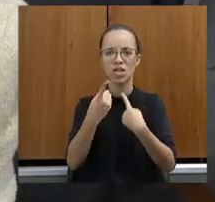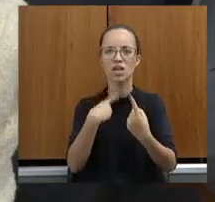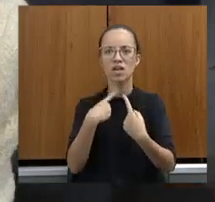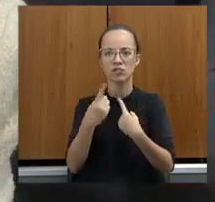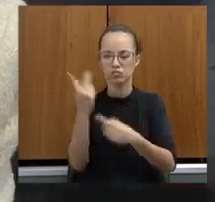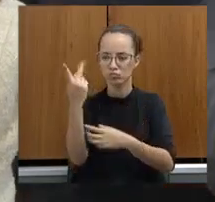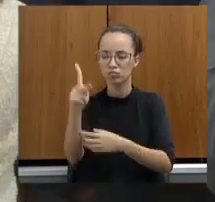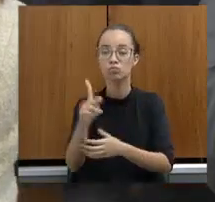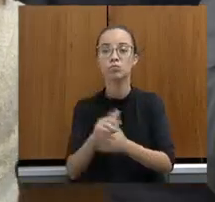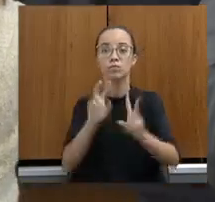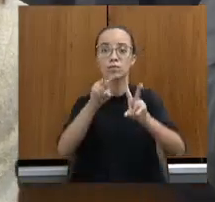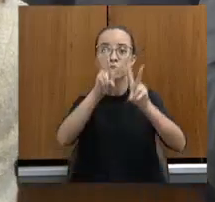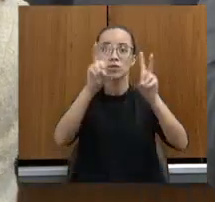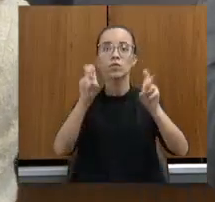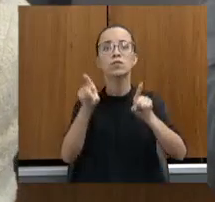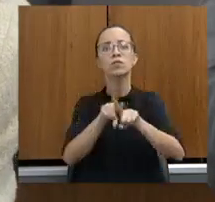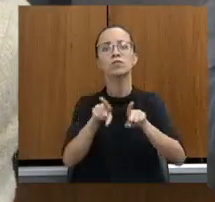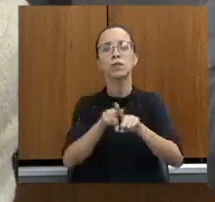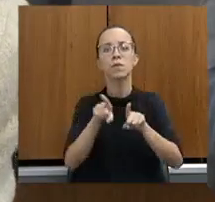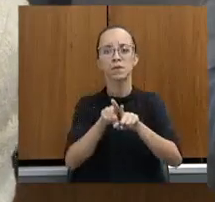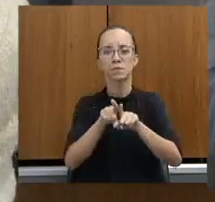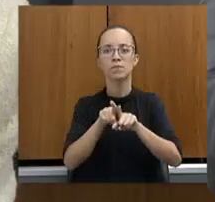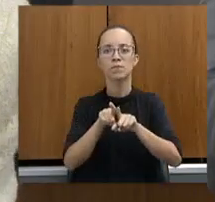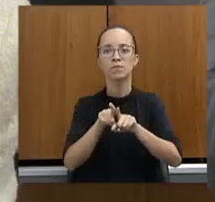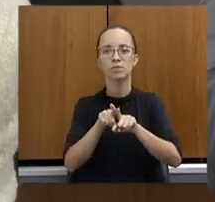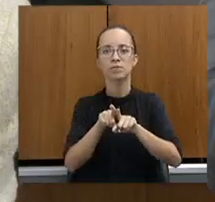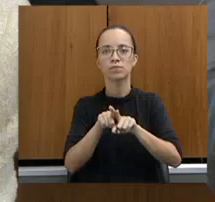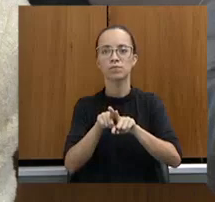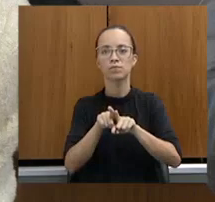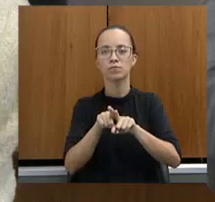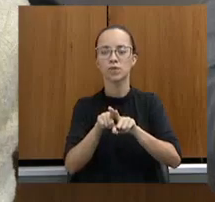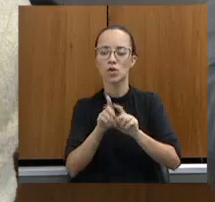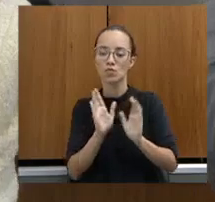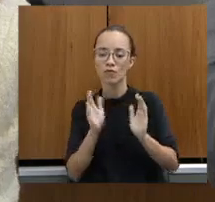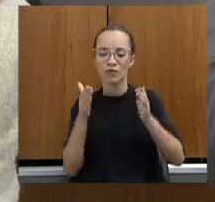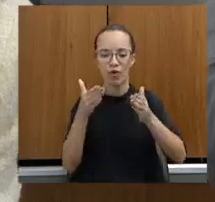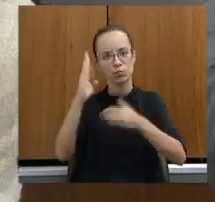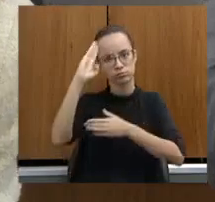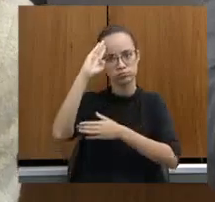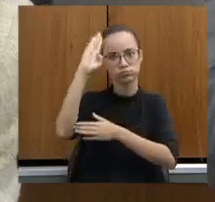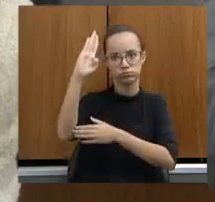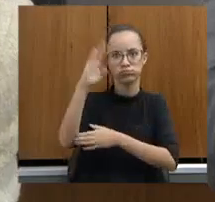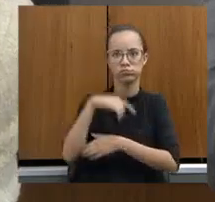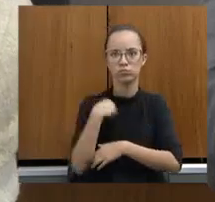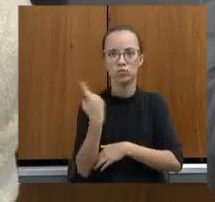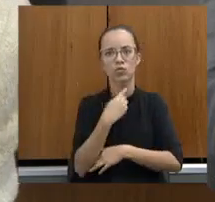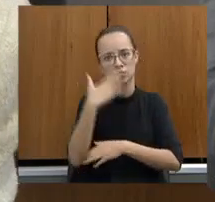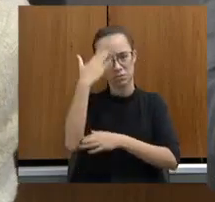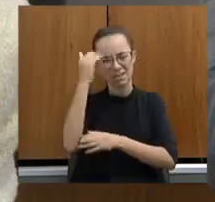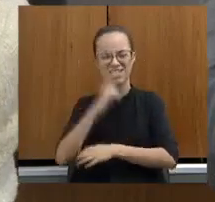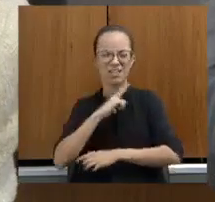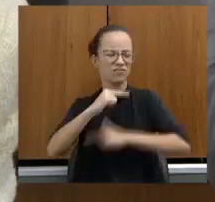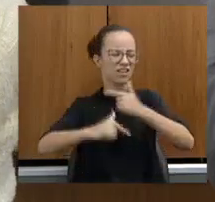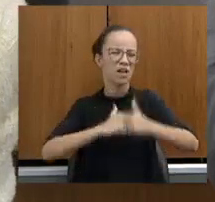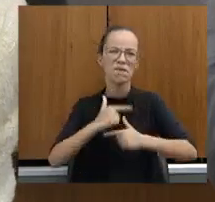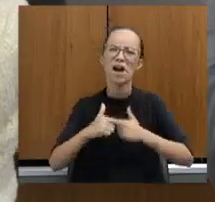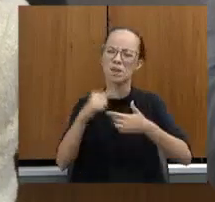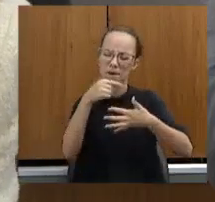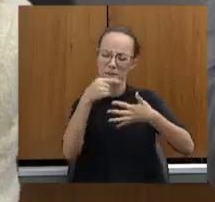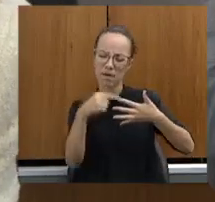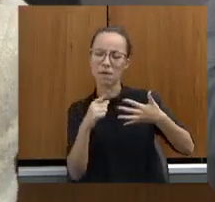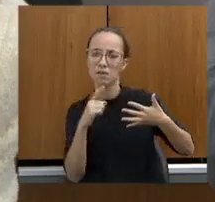o tema de recuperação das rodovias tá no nosso tá sendo nosso foco prioritário a gente sabe que tem muito trabalho a ser feito